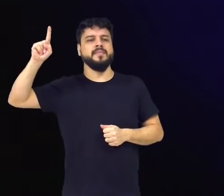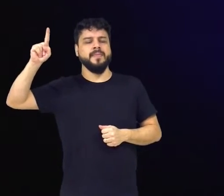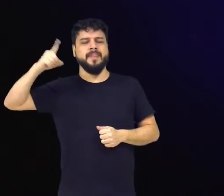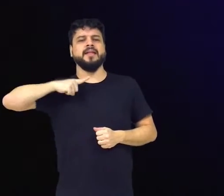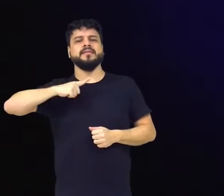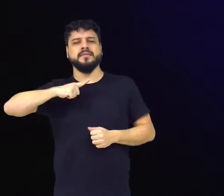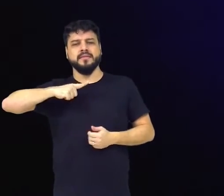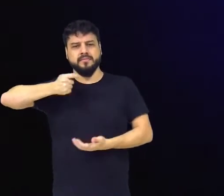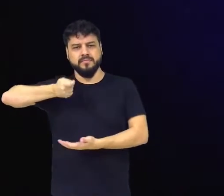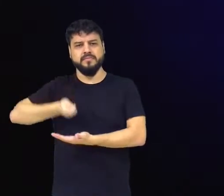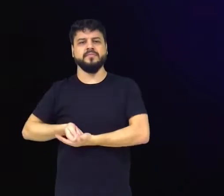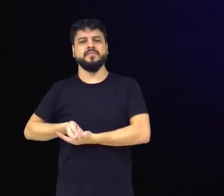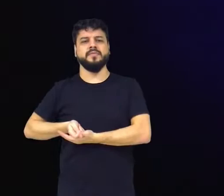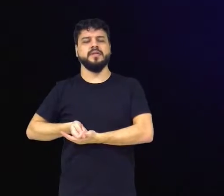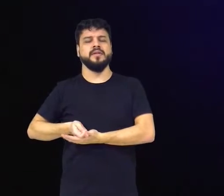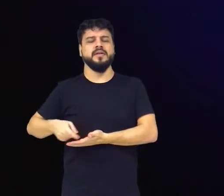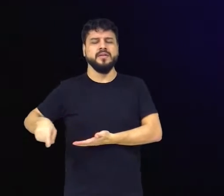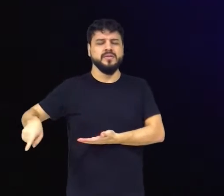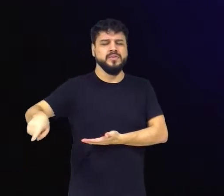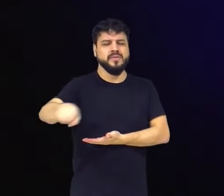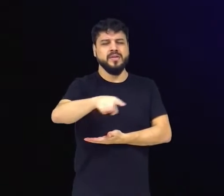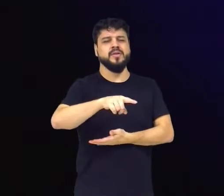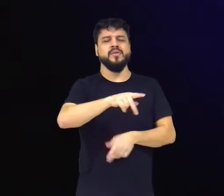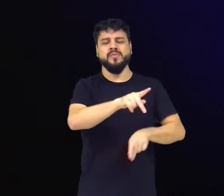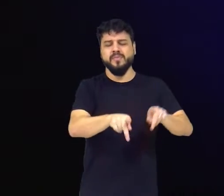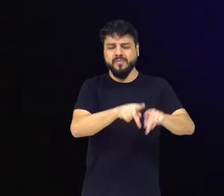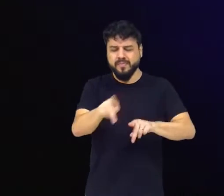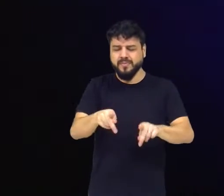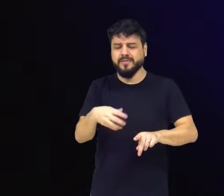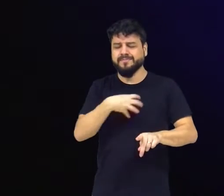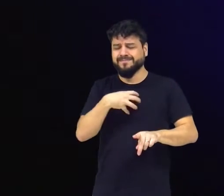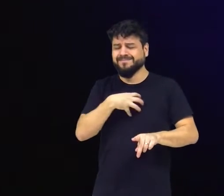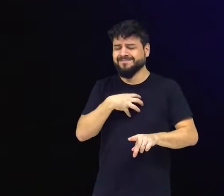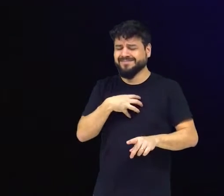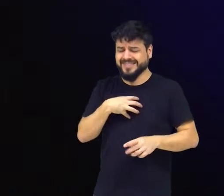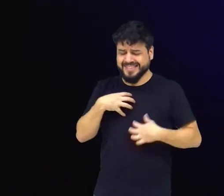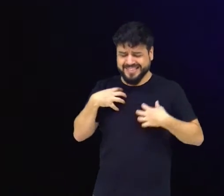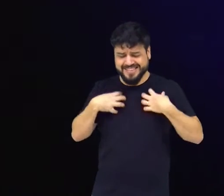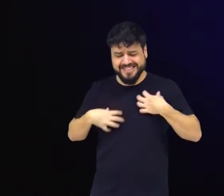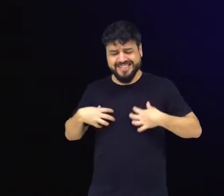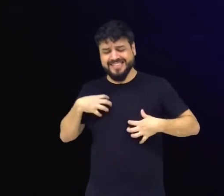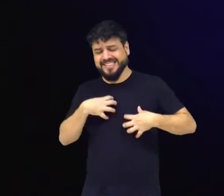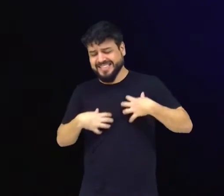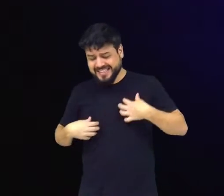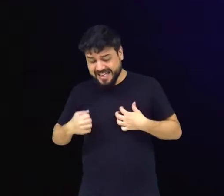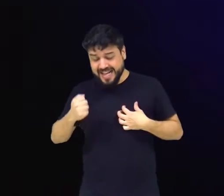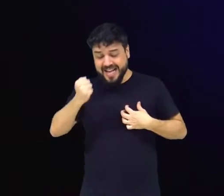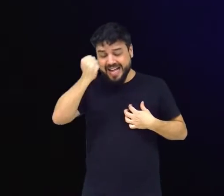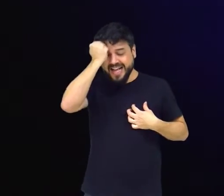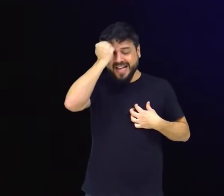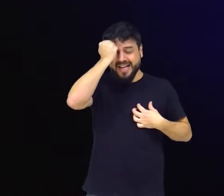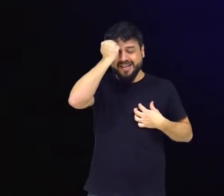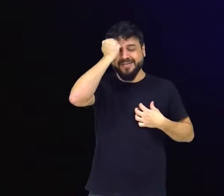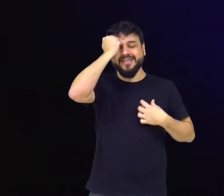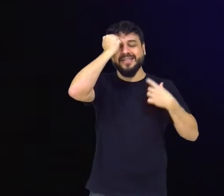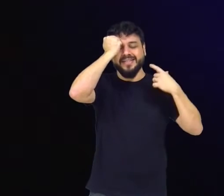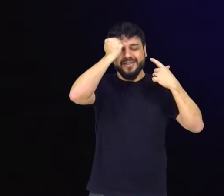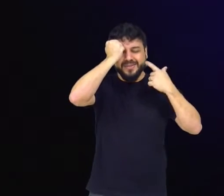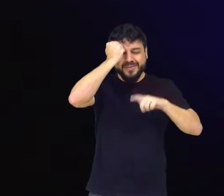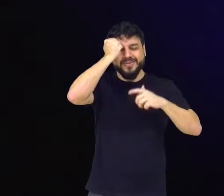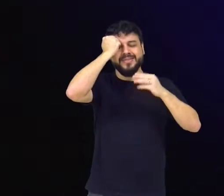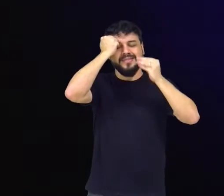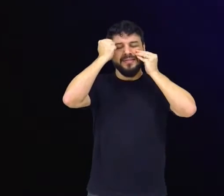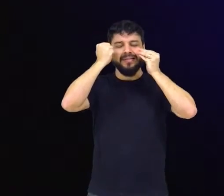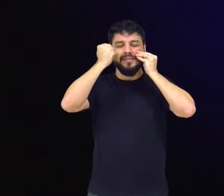pesaria sobre os seus ombros até encontrarem um arrependimento, para assim experimentarem a restauração de Deus.